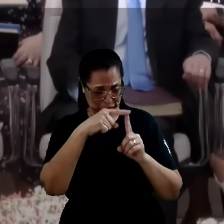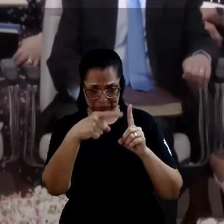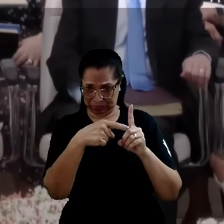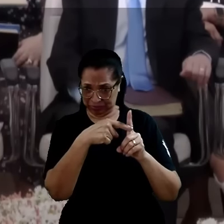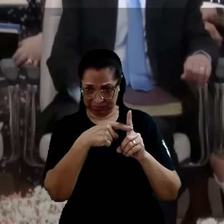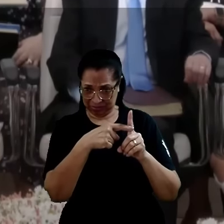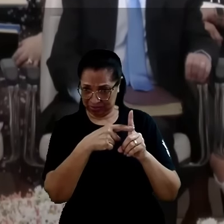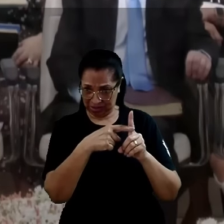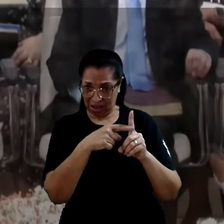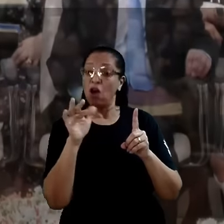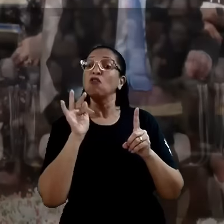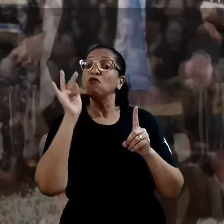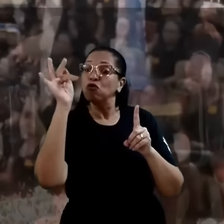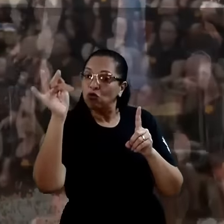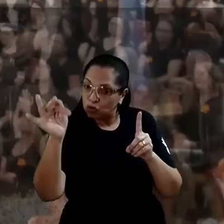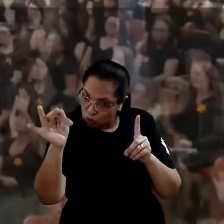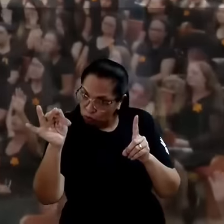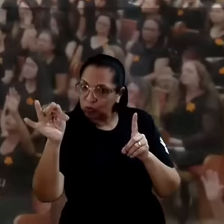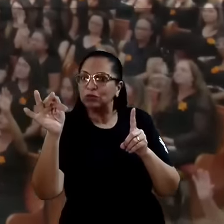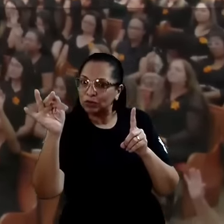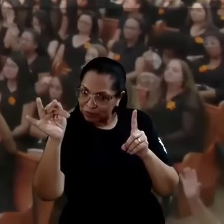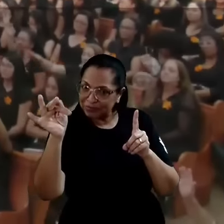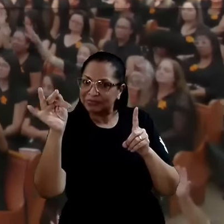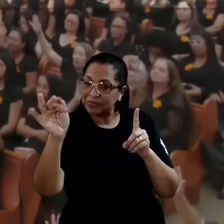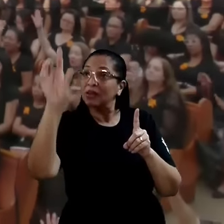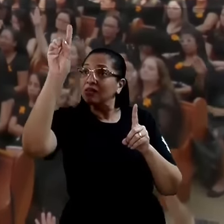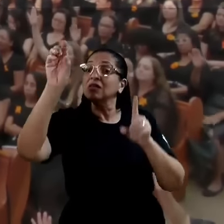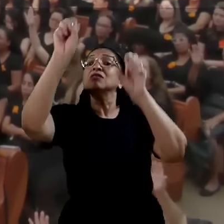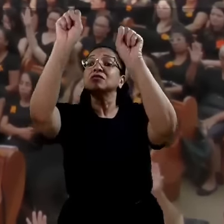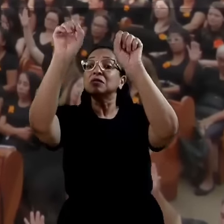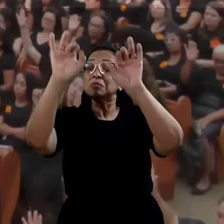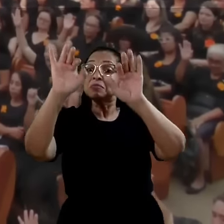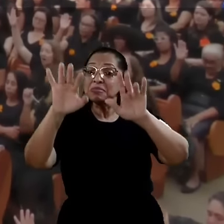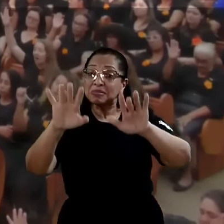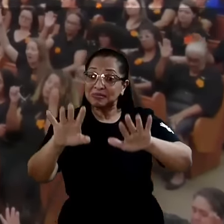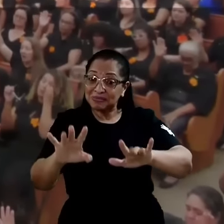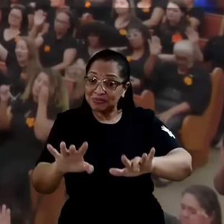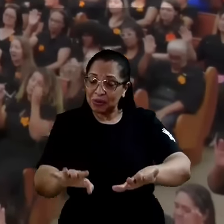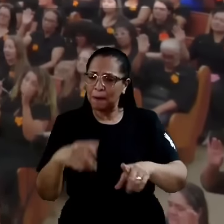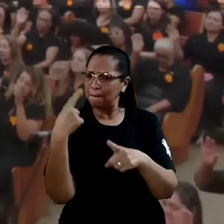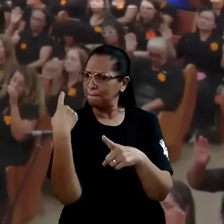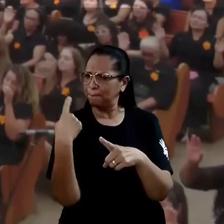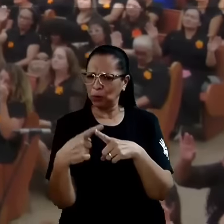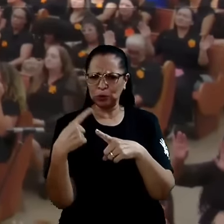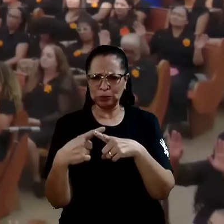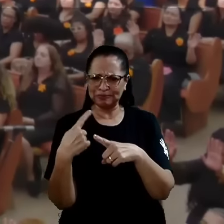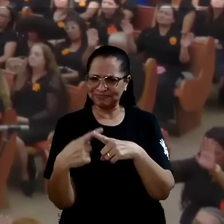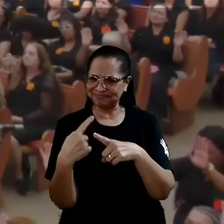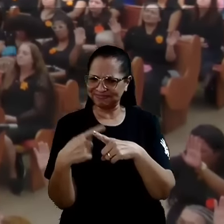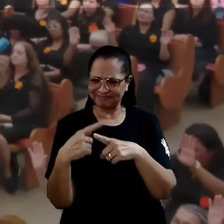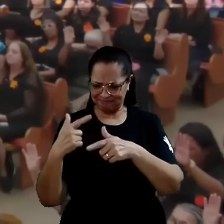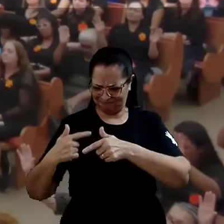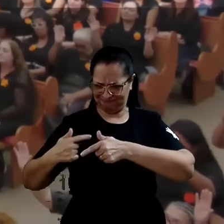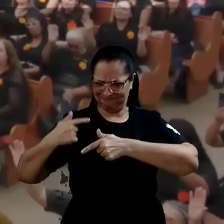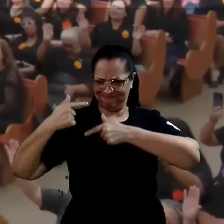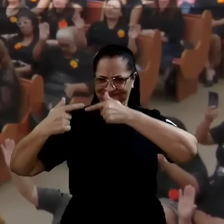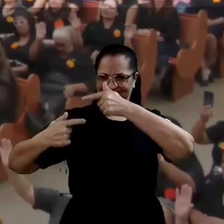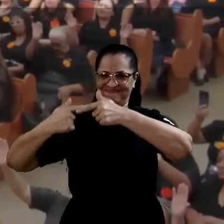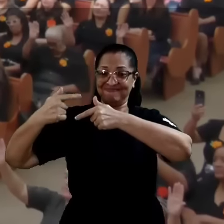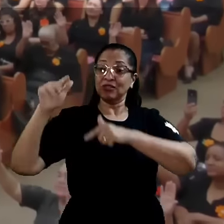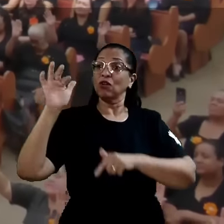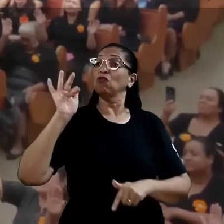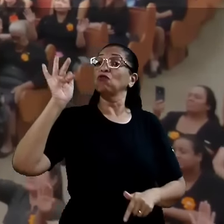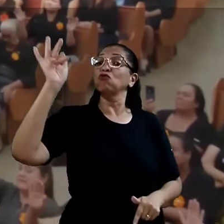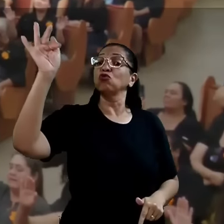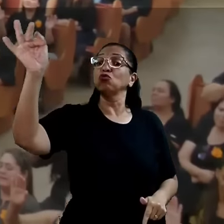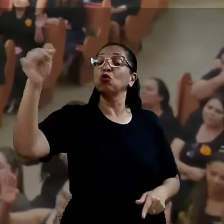está levantando entre nós uma semente Bendita veja o que diz o senhor o espírito à igreja V